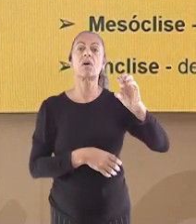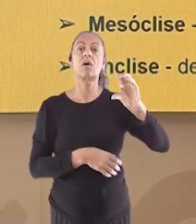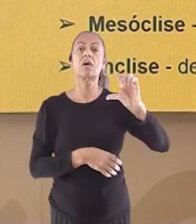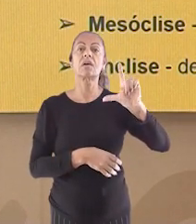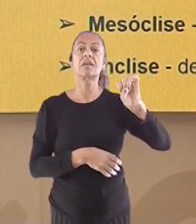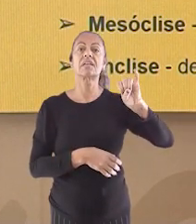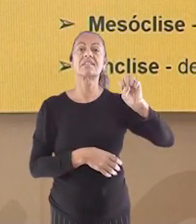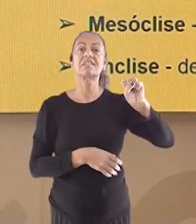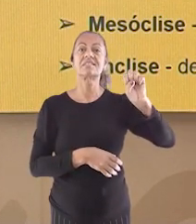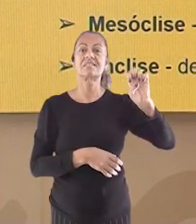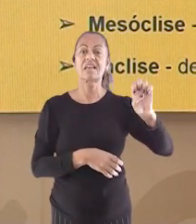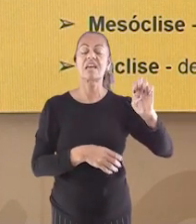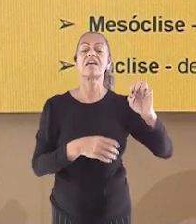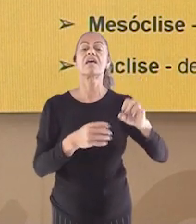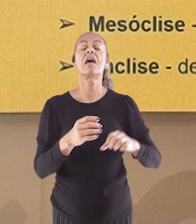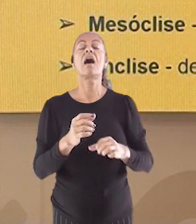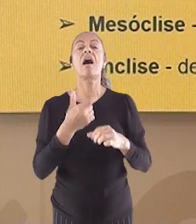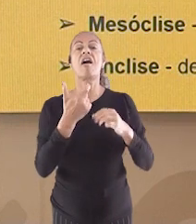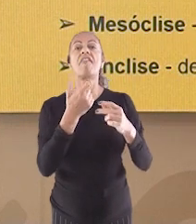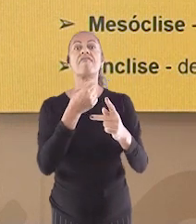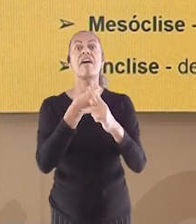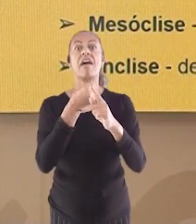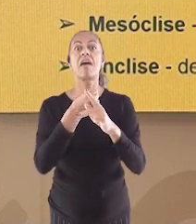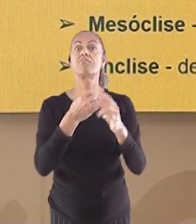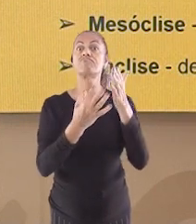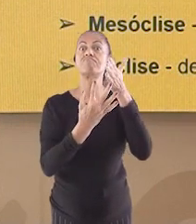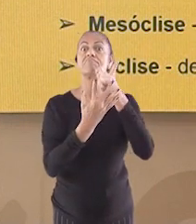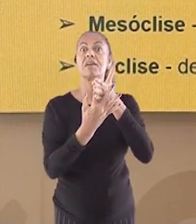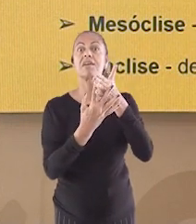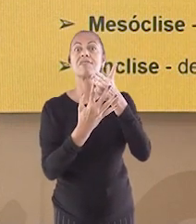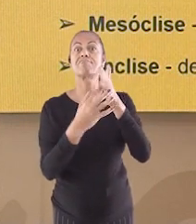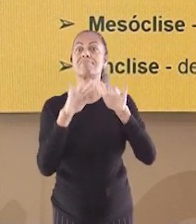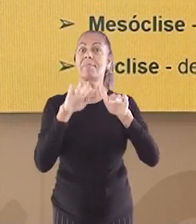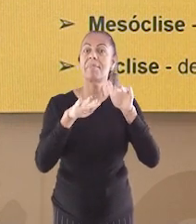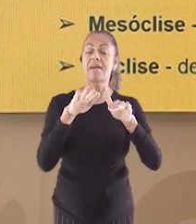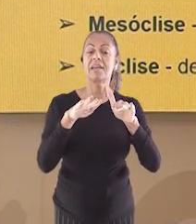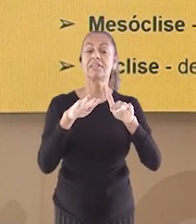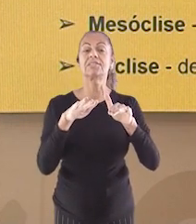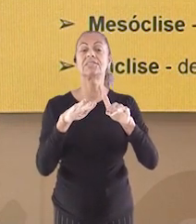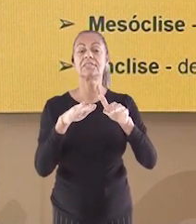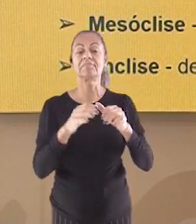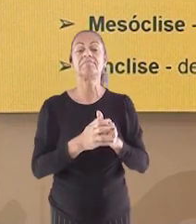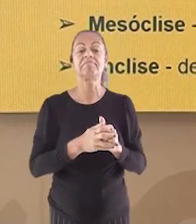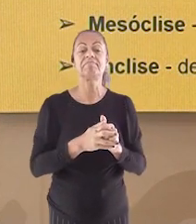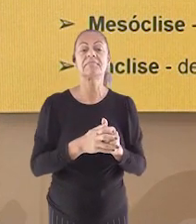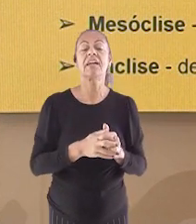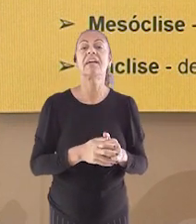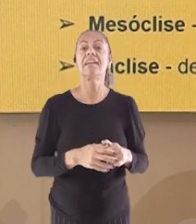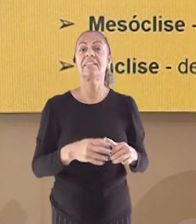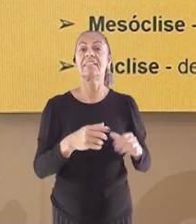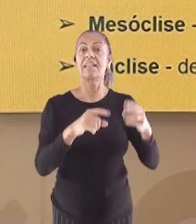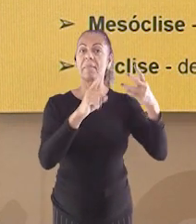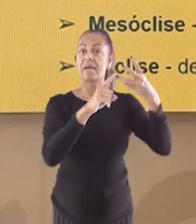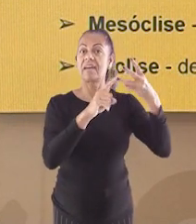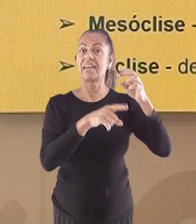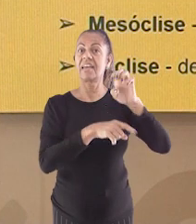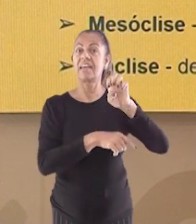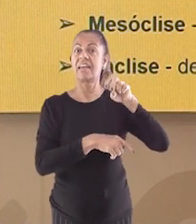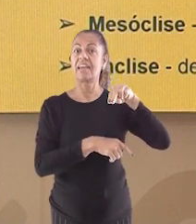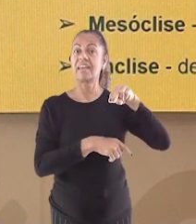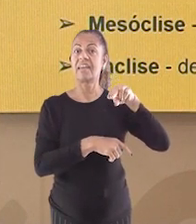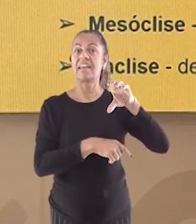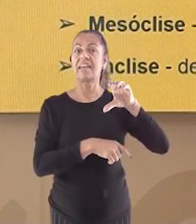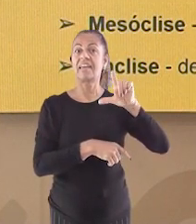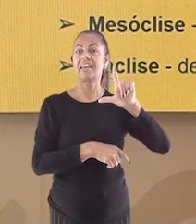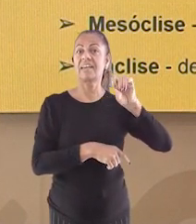antes do verbo, a mesóclise, o pronome aparece no meio do verbo, e na ênclise,